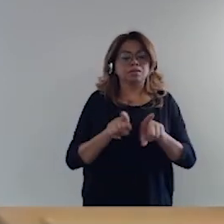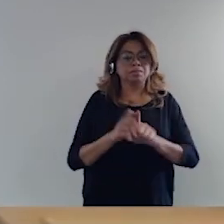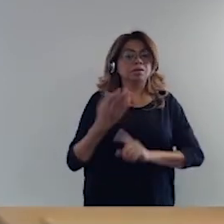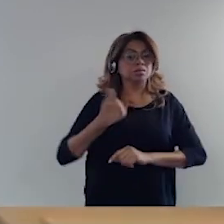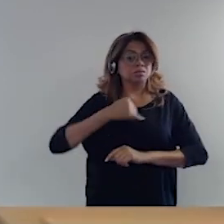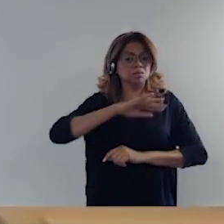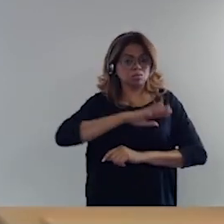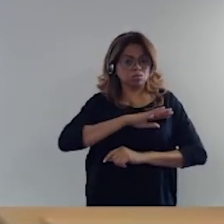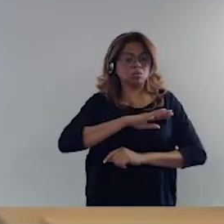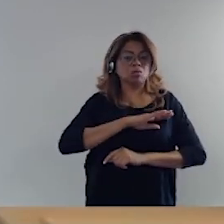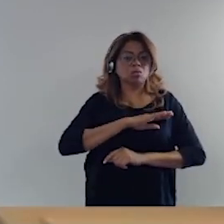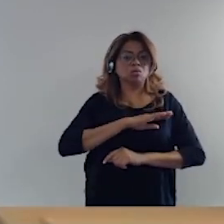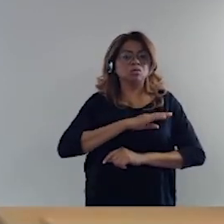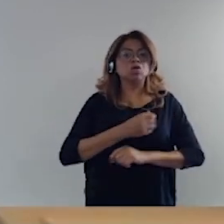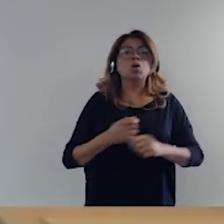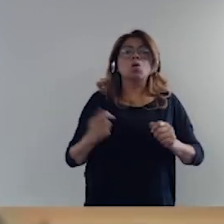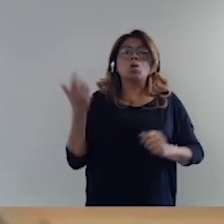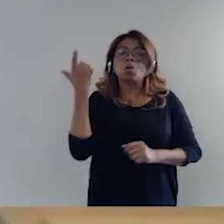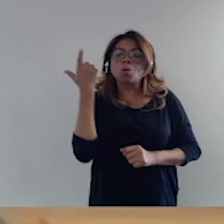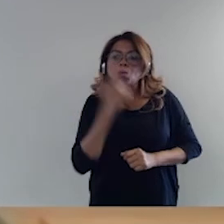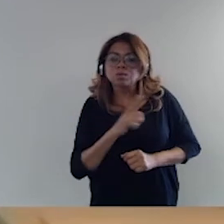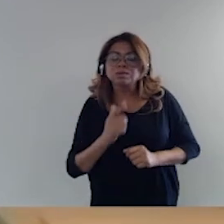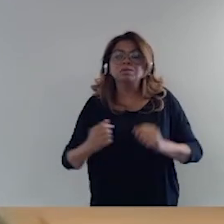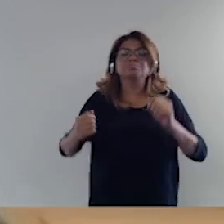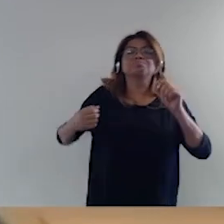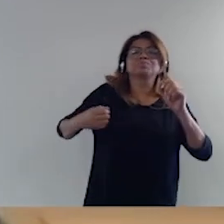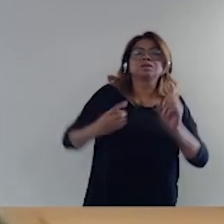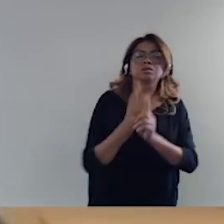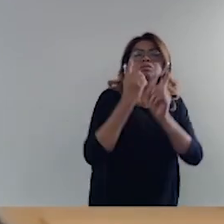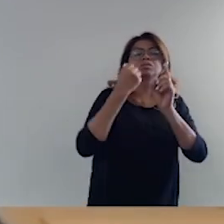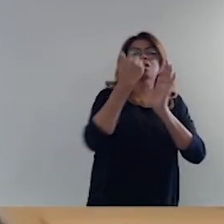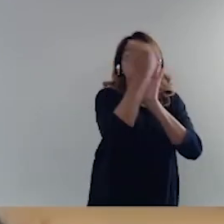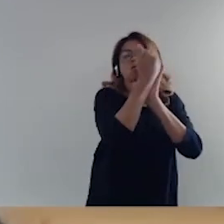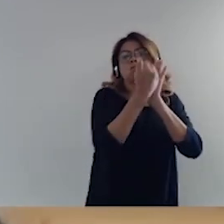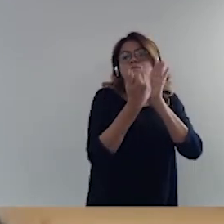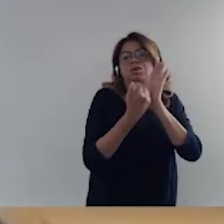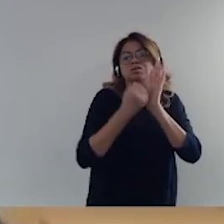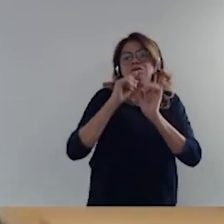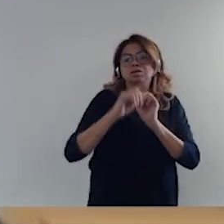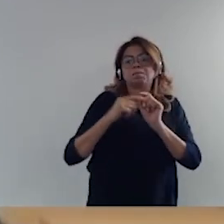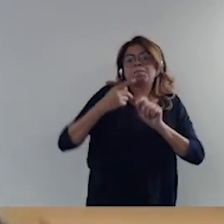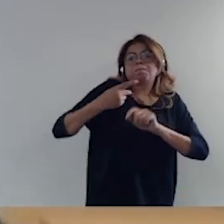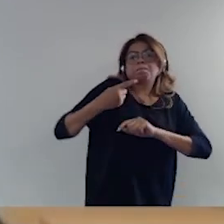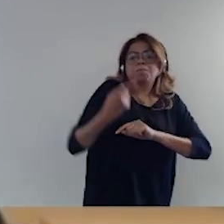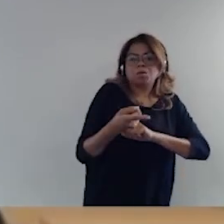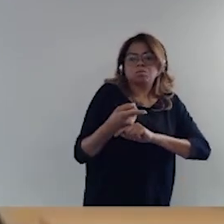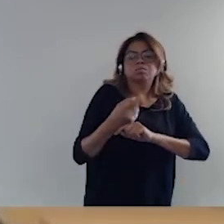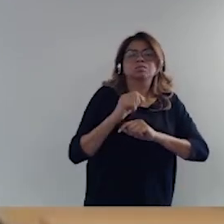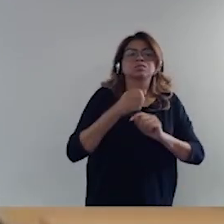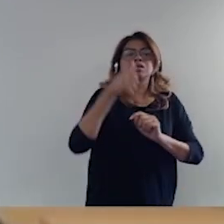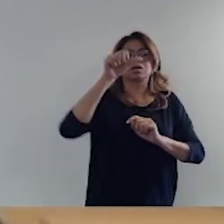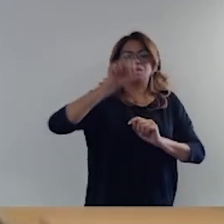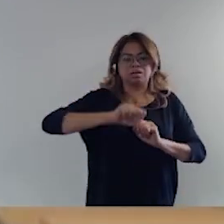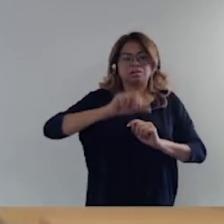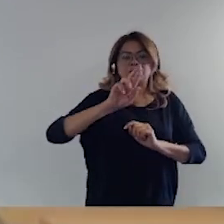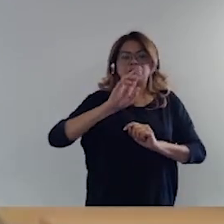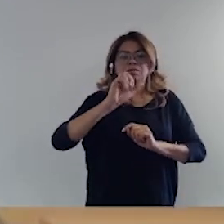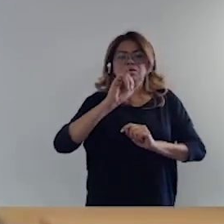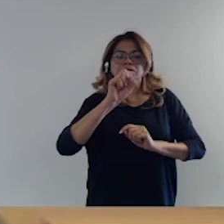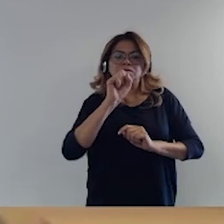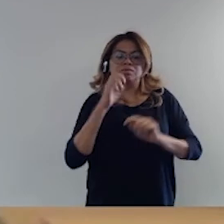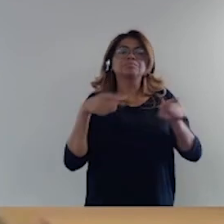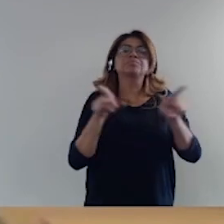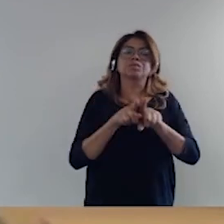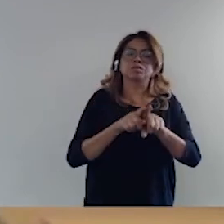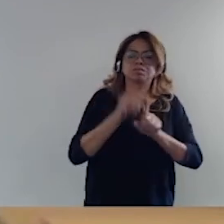chegamos a uma agenda pós-crise. E aqui nós vamos ter os